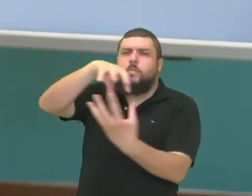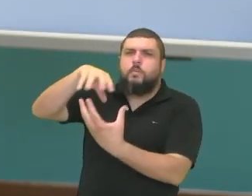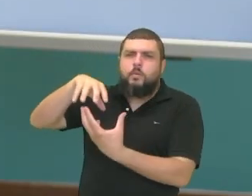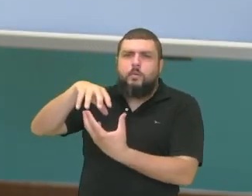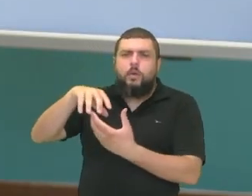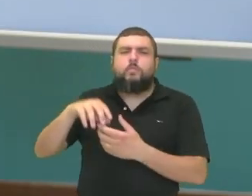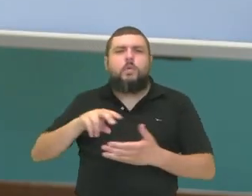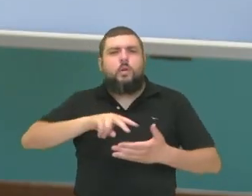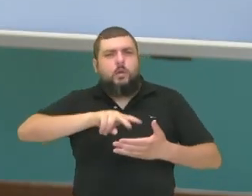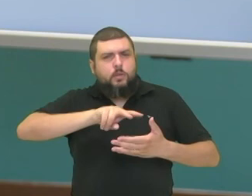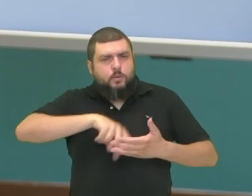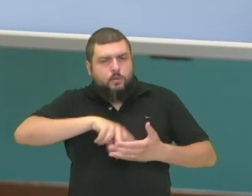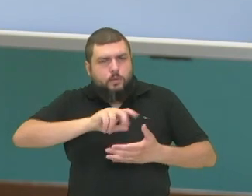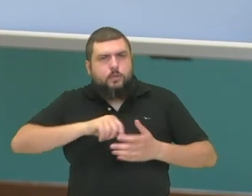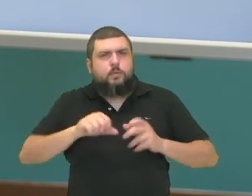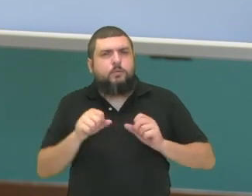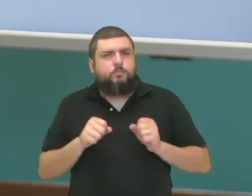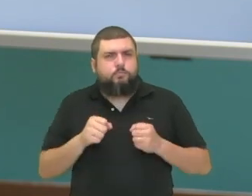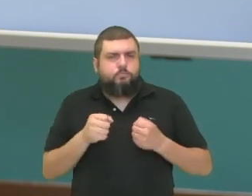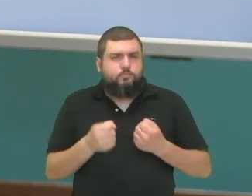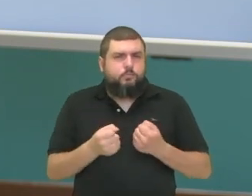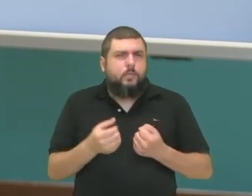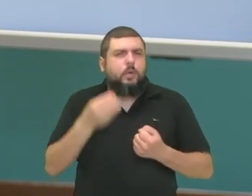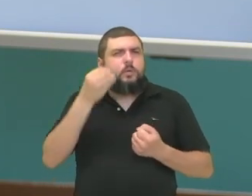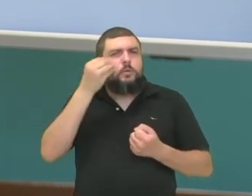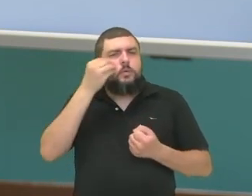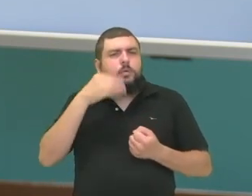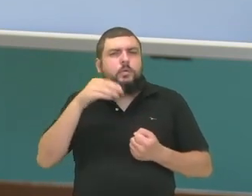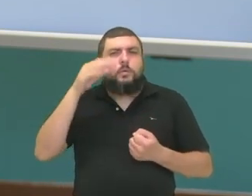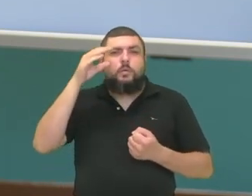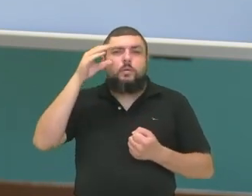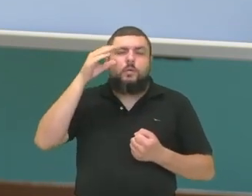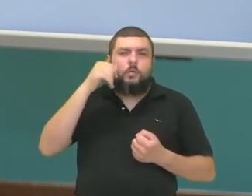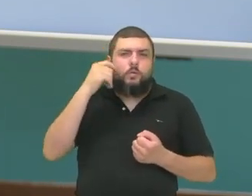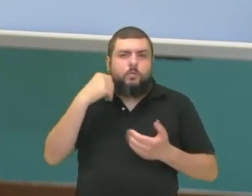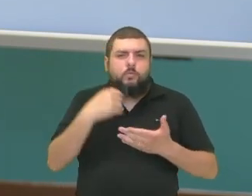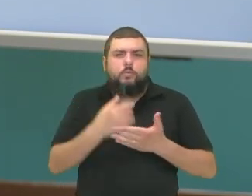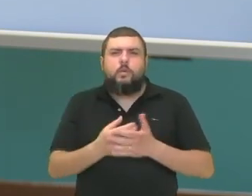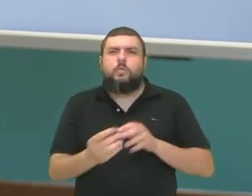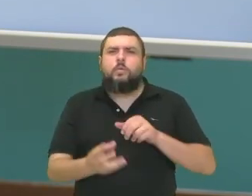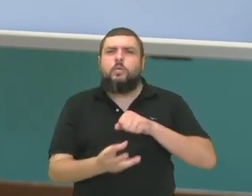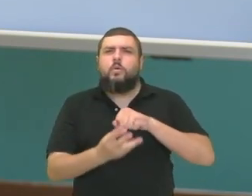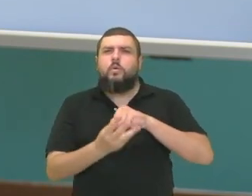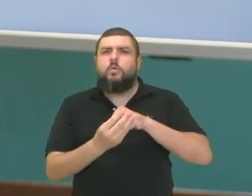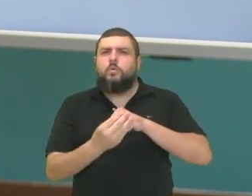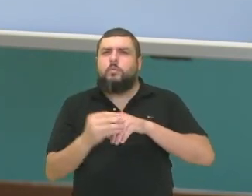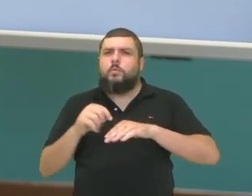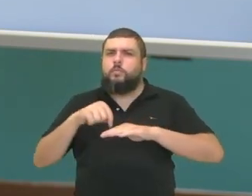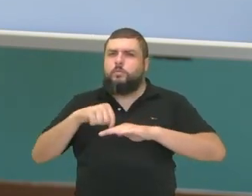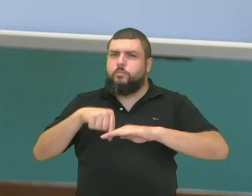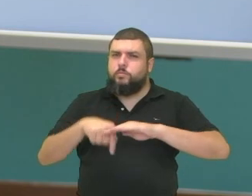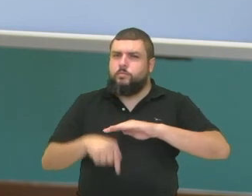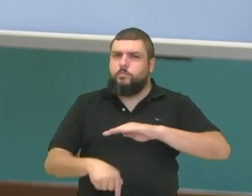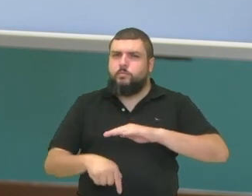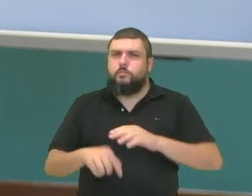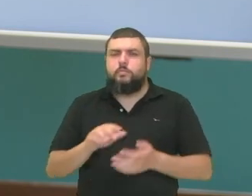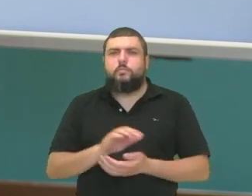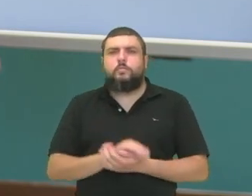dedique, mergulhe ainda mais nesse oceano de conhecimento da química